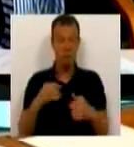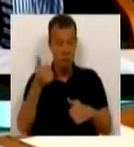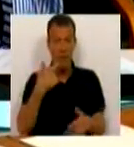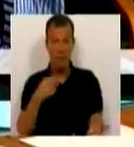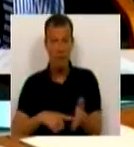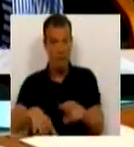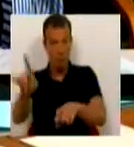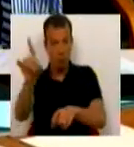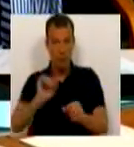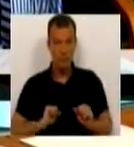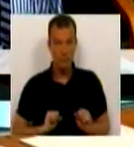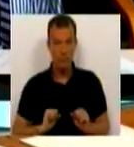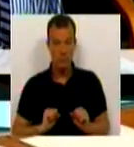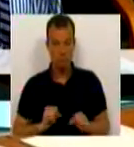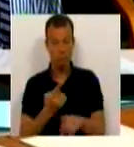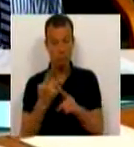estão